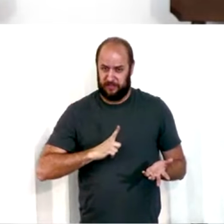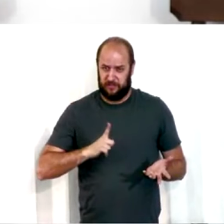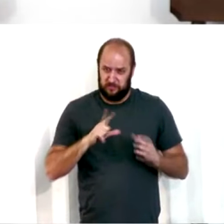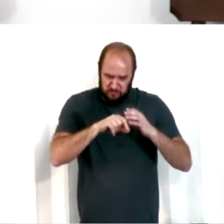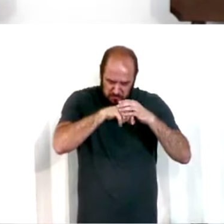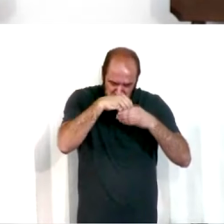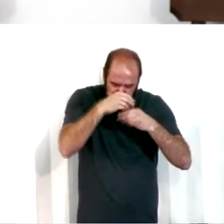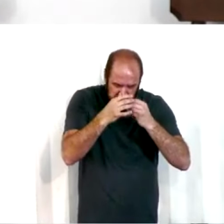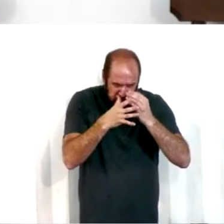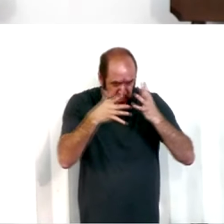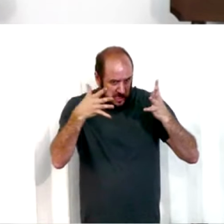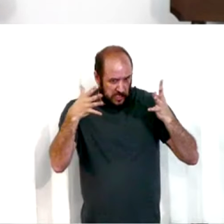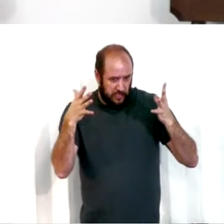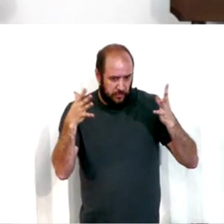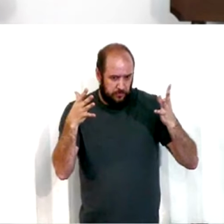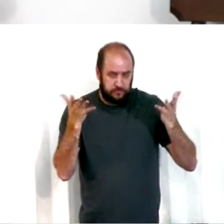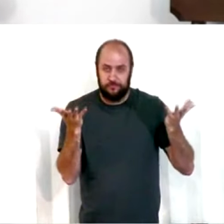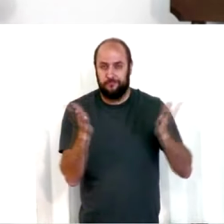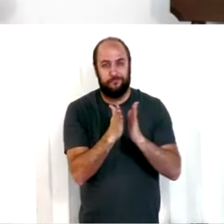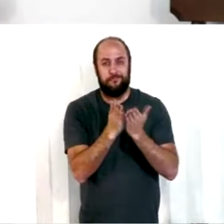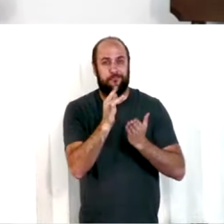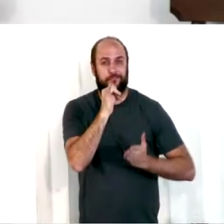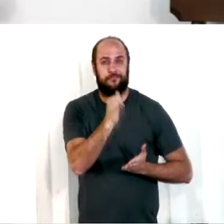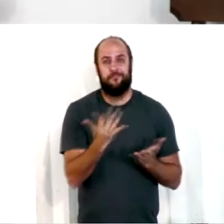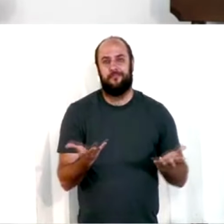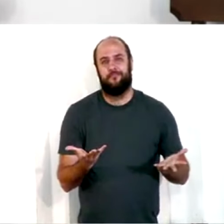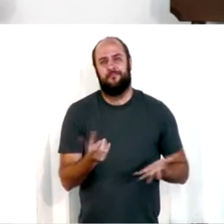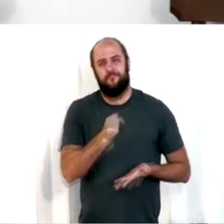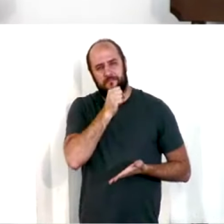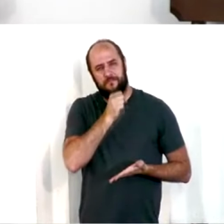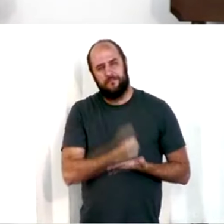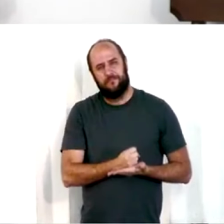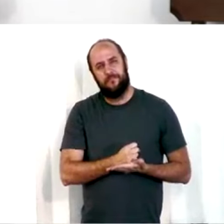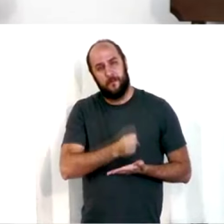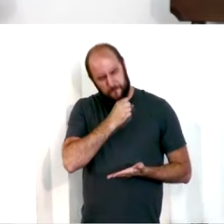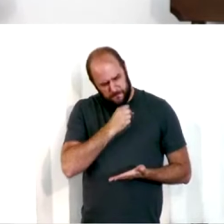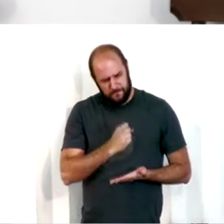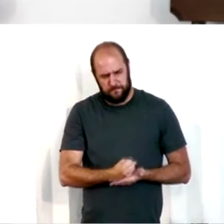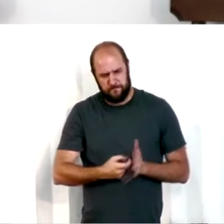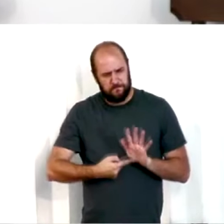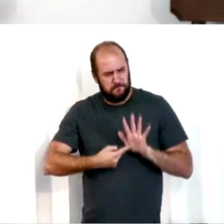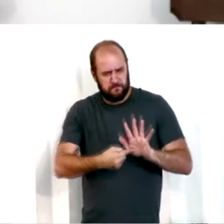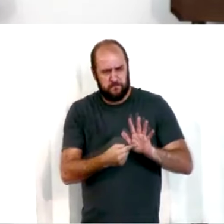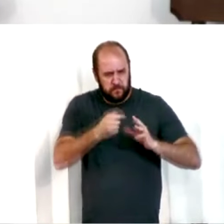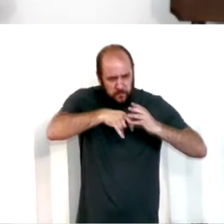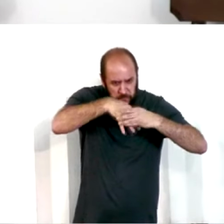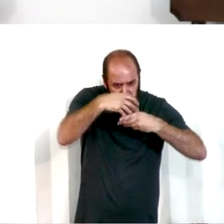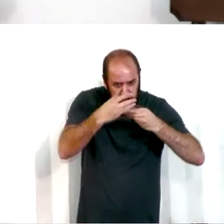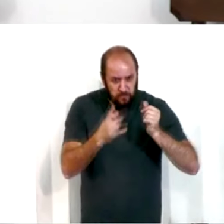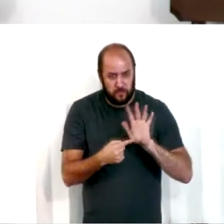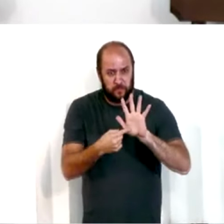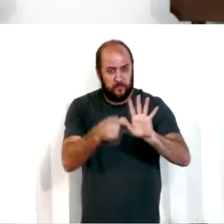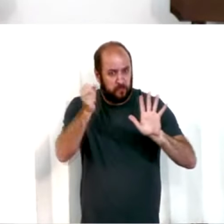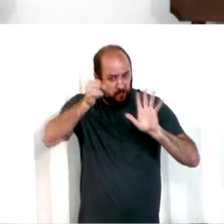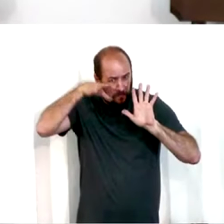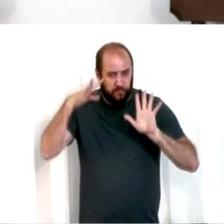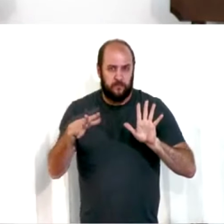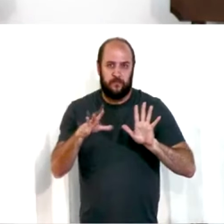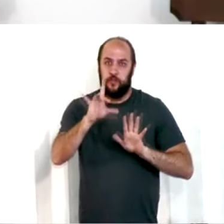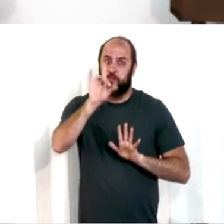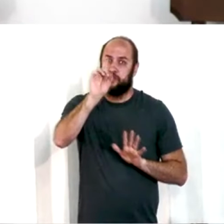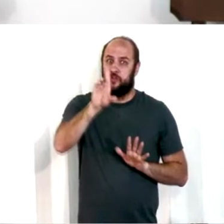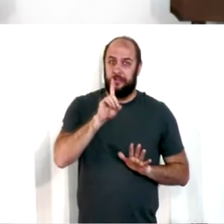a resposta é, da palavra de Deus, do Antigo Testamento. No Antigo Testamento, a palavra mistério só aparece em um livro, Daniel,